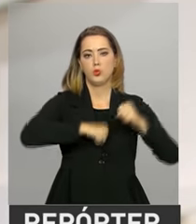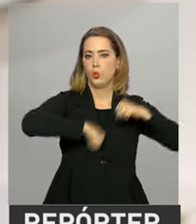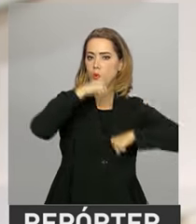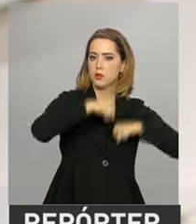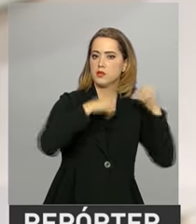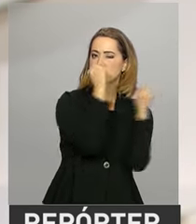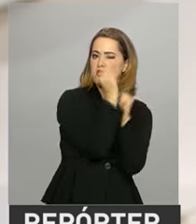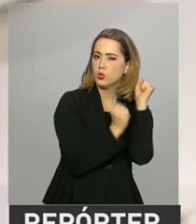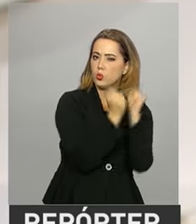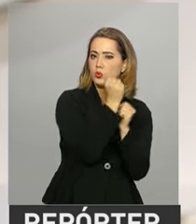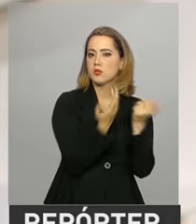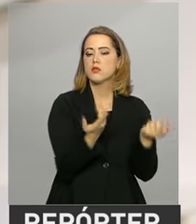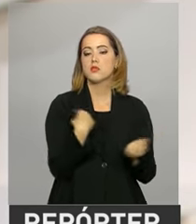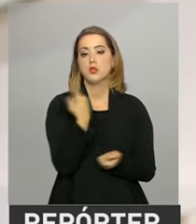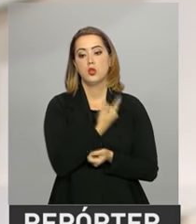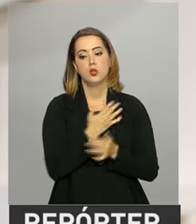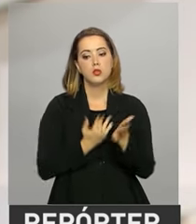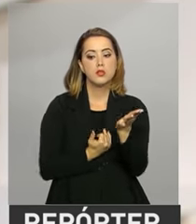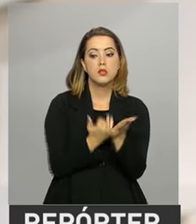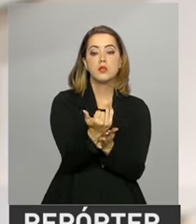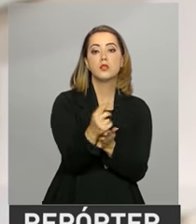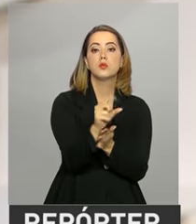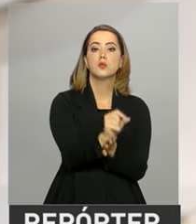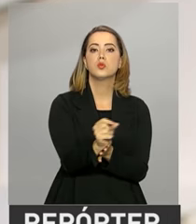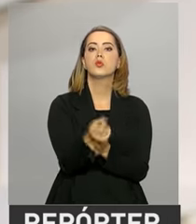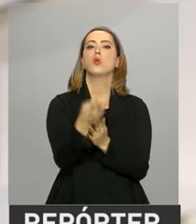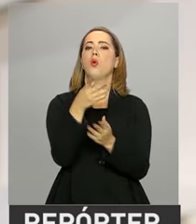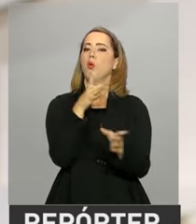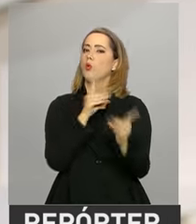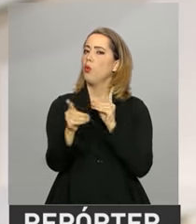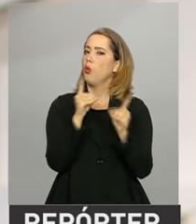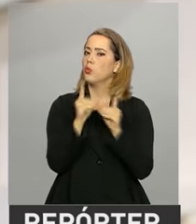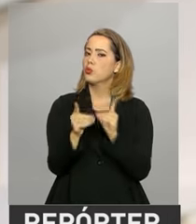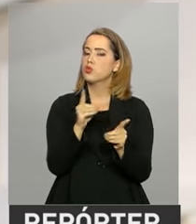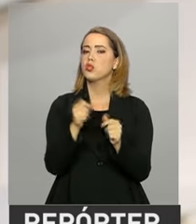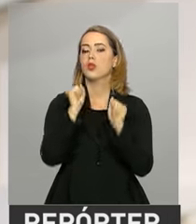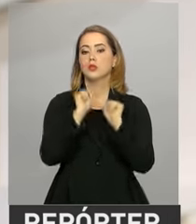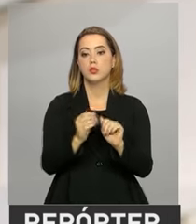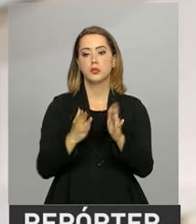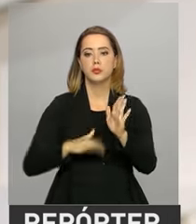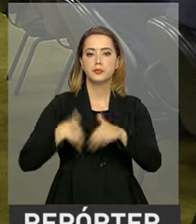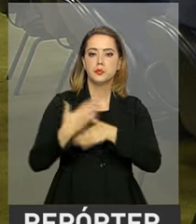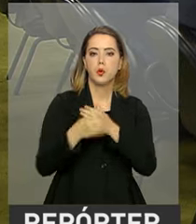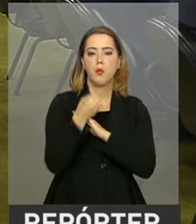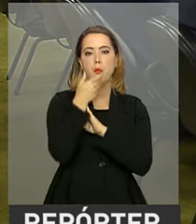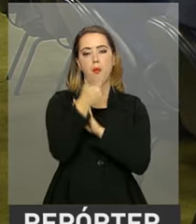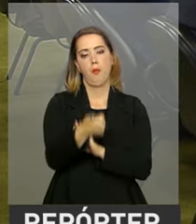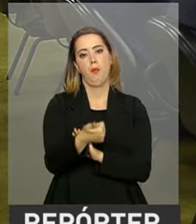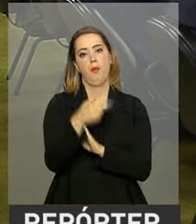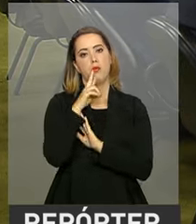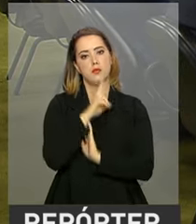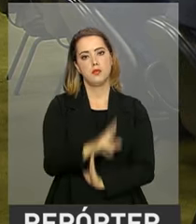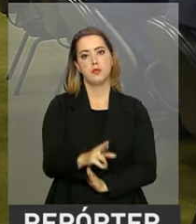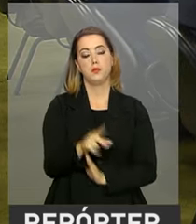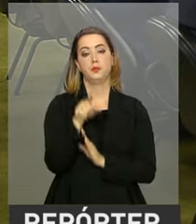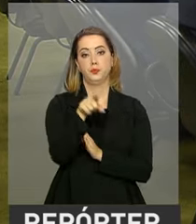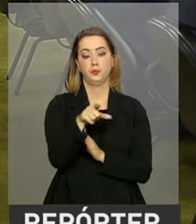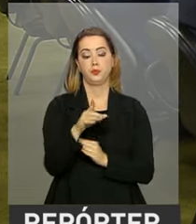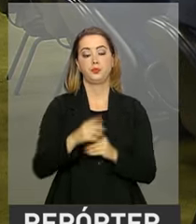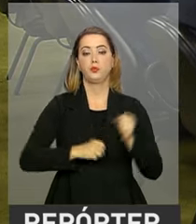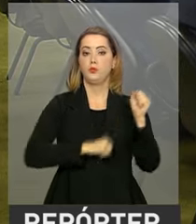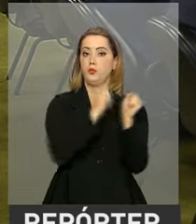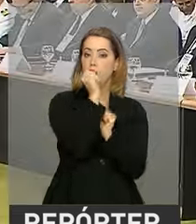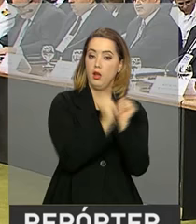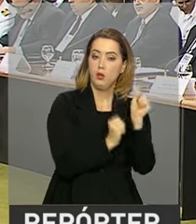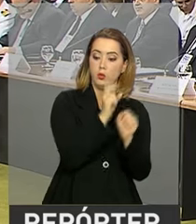Eu acho que nós estamos iniciando aqui um diálogo extremamente profícuo, que tende a dar muito bons resultados. A cadeia produtiva da indústria de